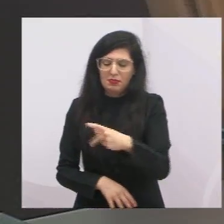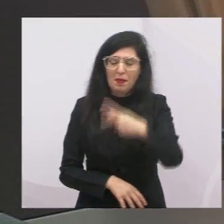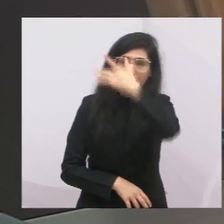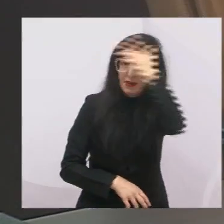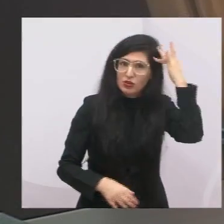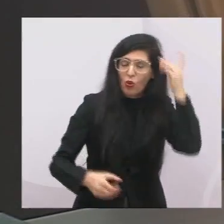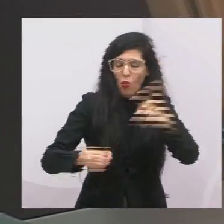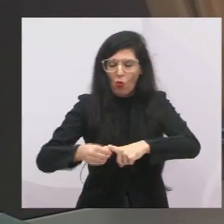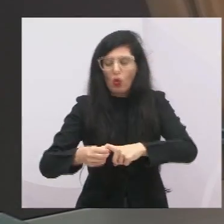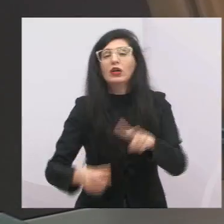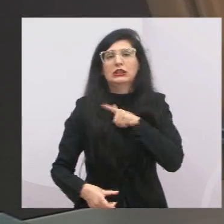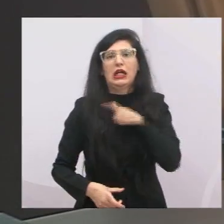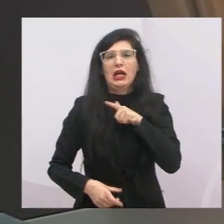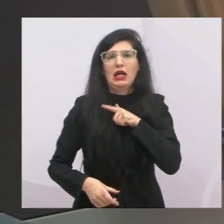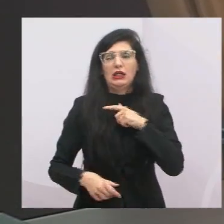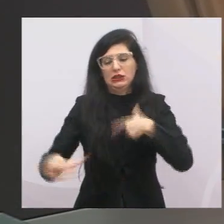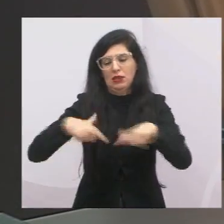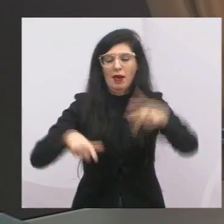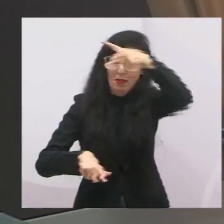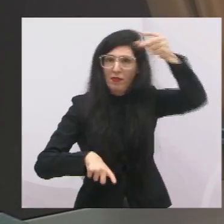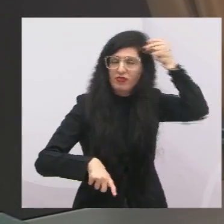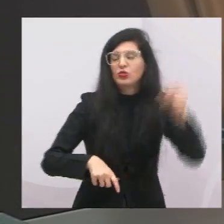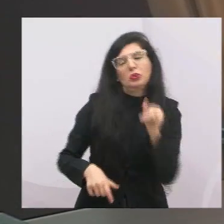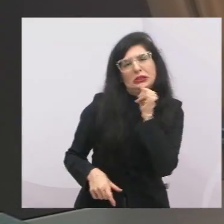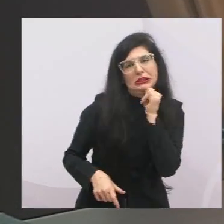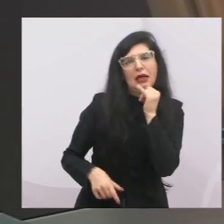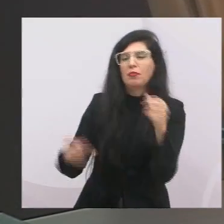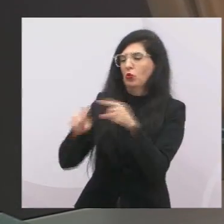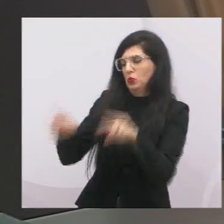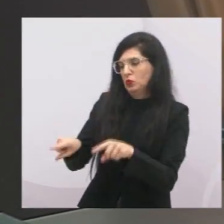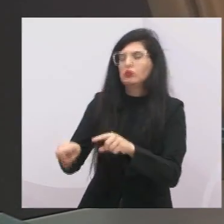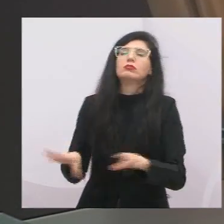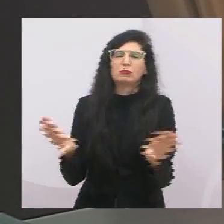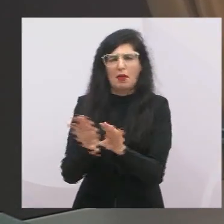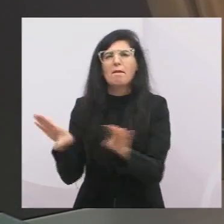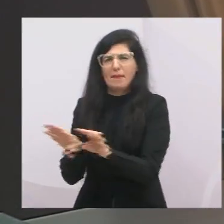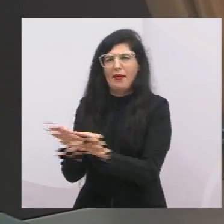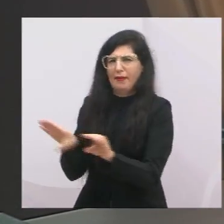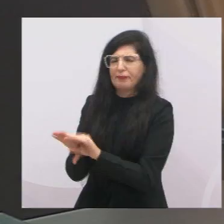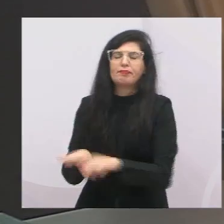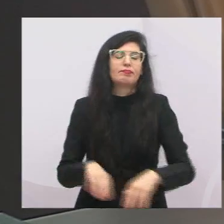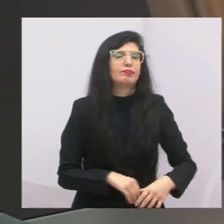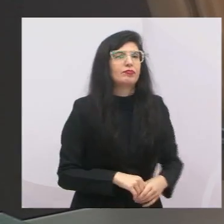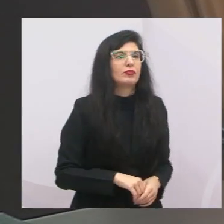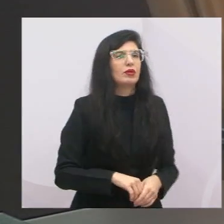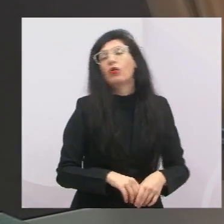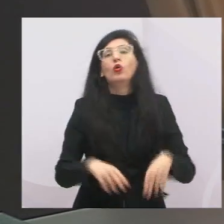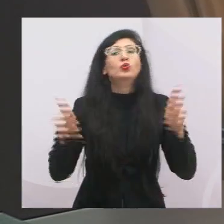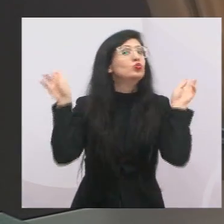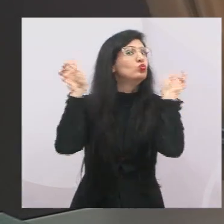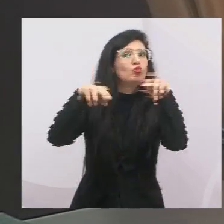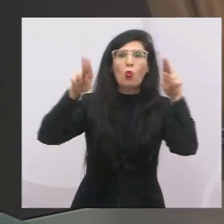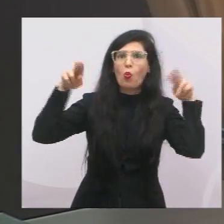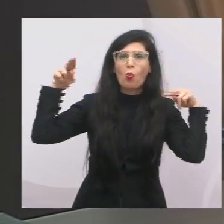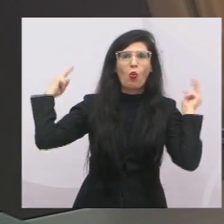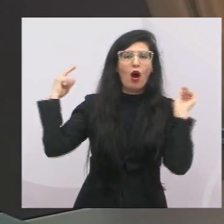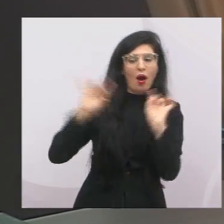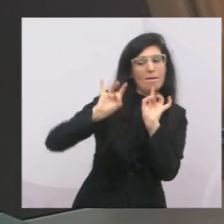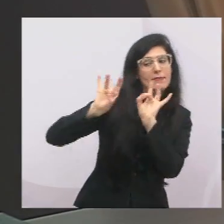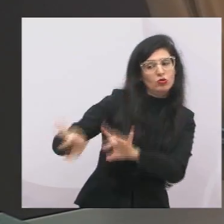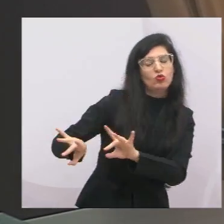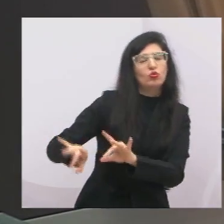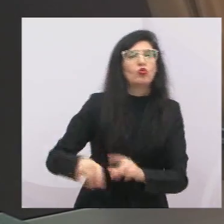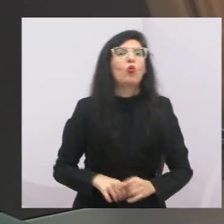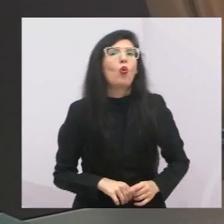a gente fica 6 meses sem receber, mas a gente lá nunca interrompeu esse atendimento até em